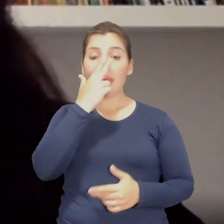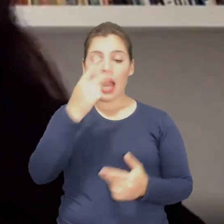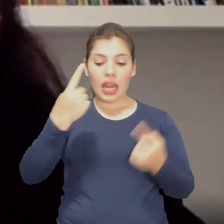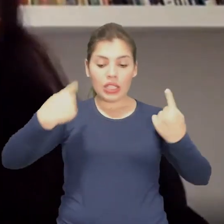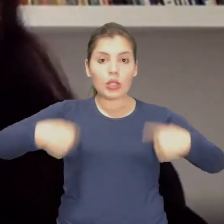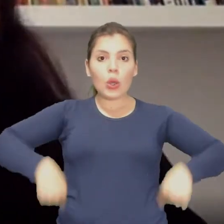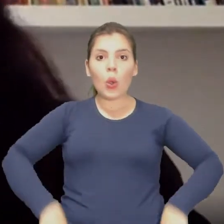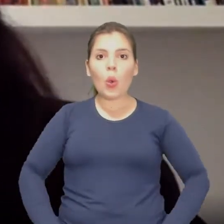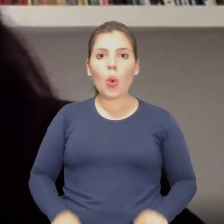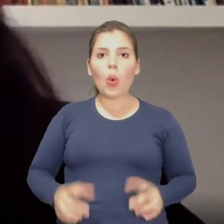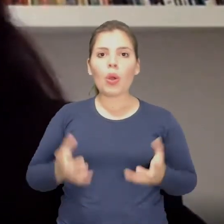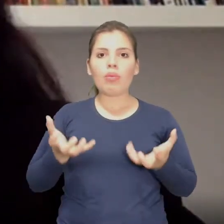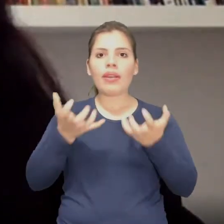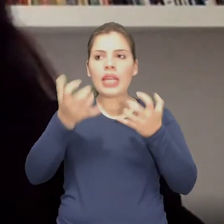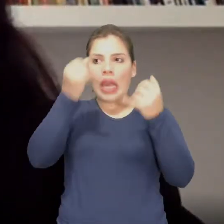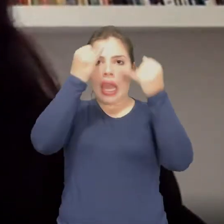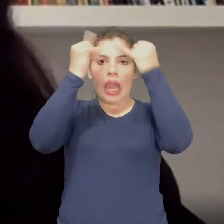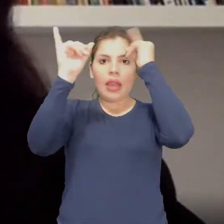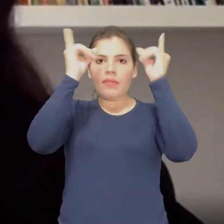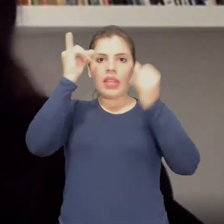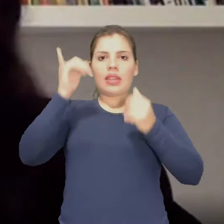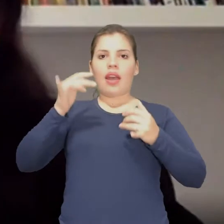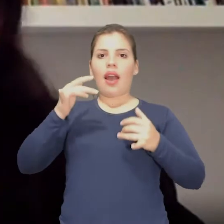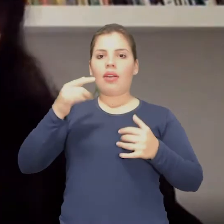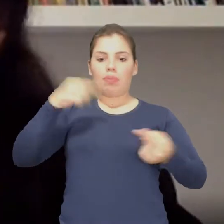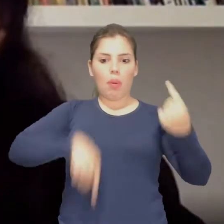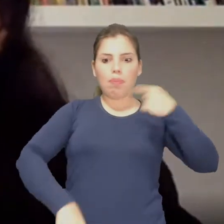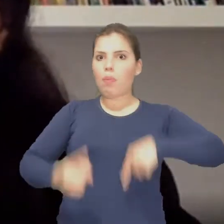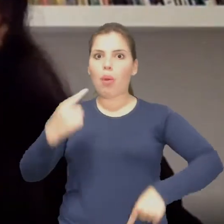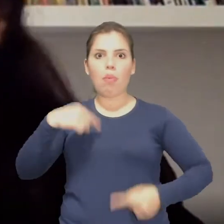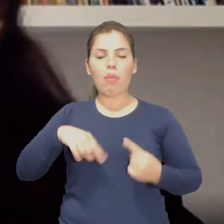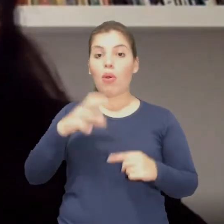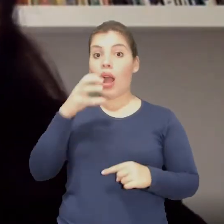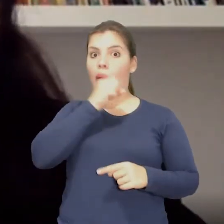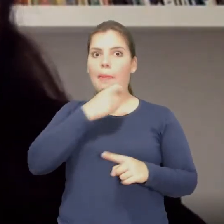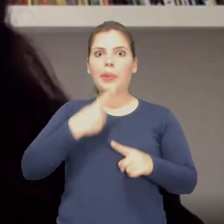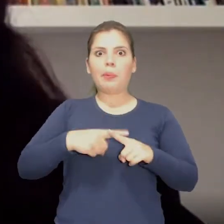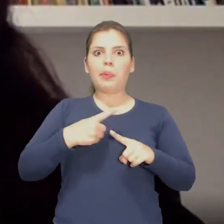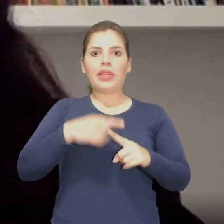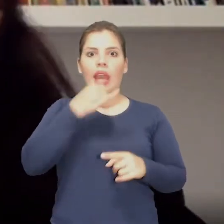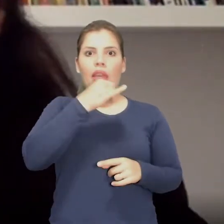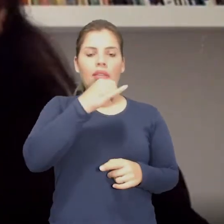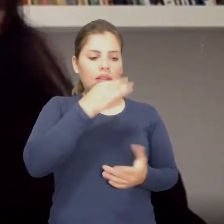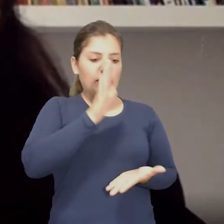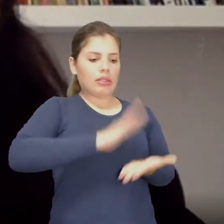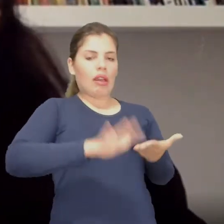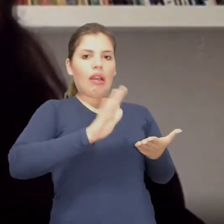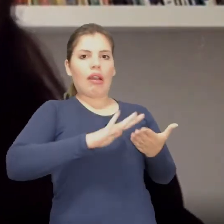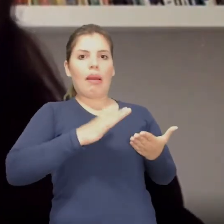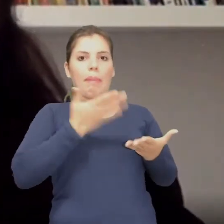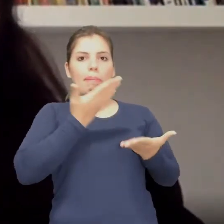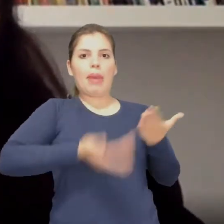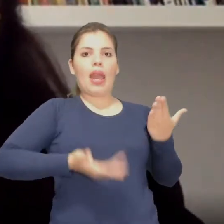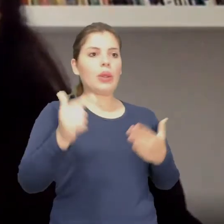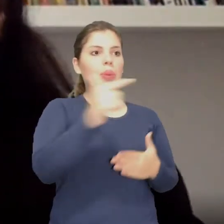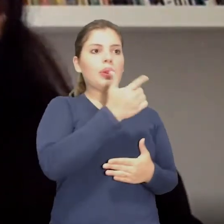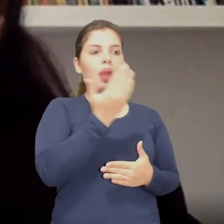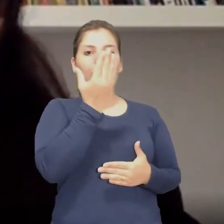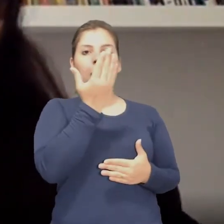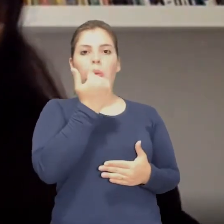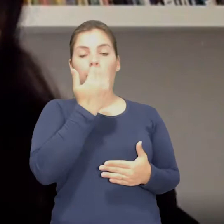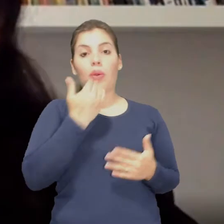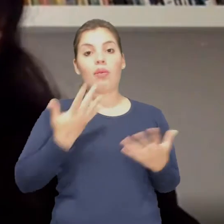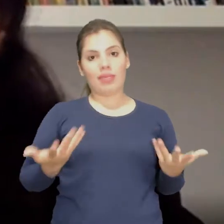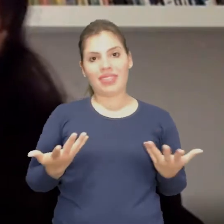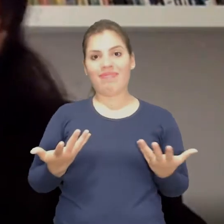de inanição, de fome. Então, esse é um primeiro ponto. Então, nesse ponto, já é uma forma de predispor a